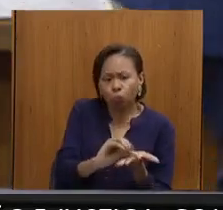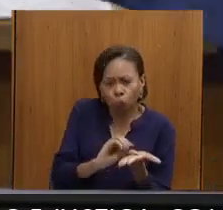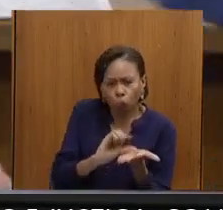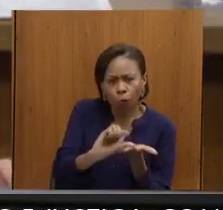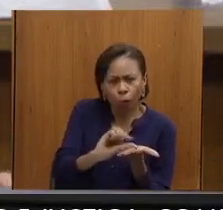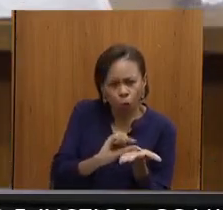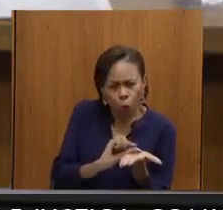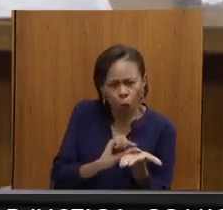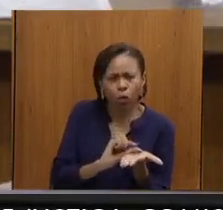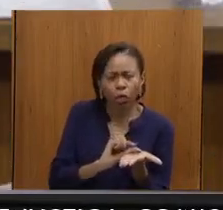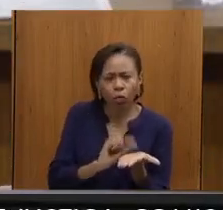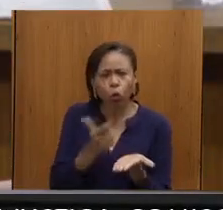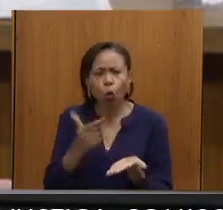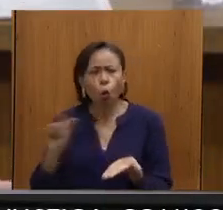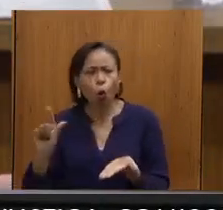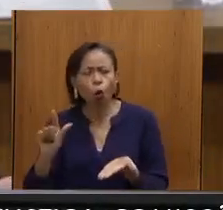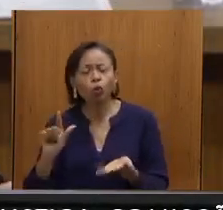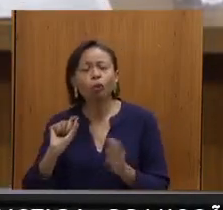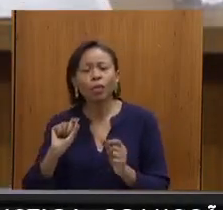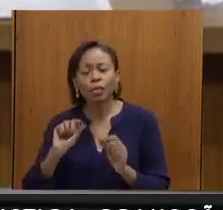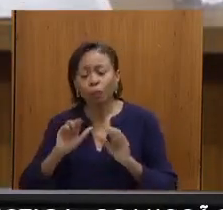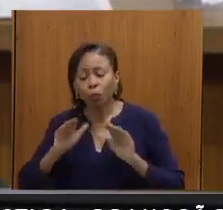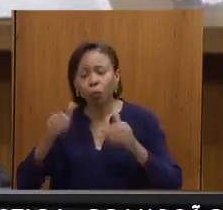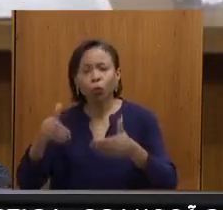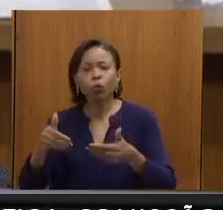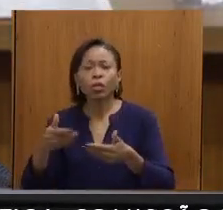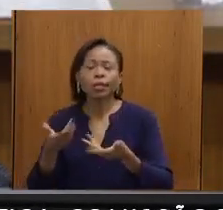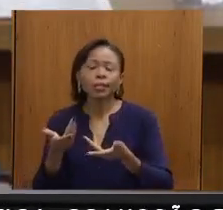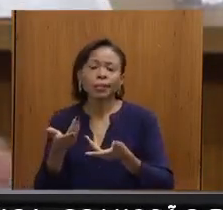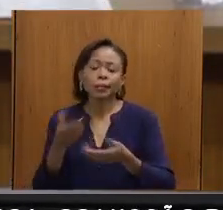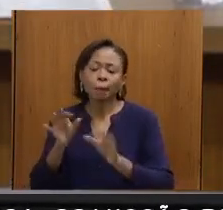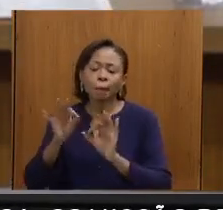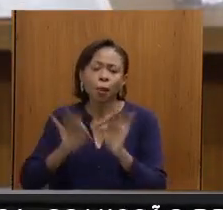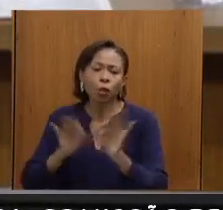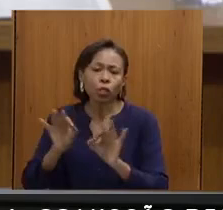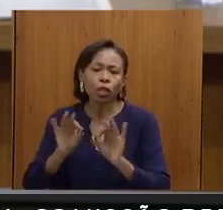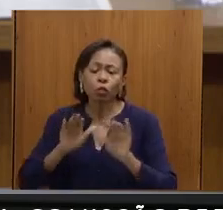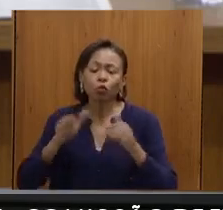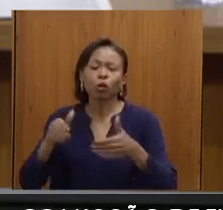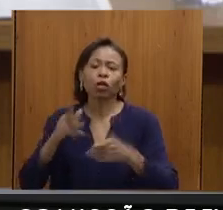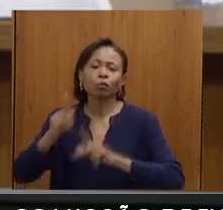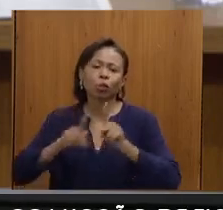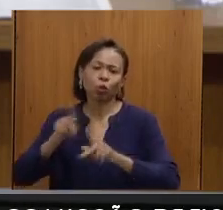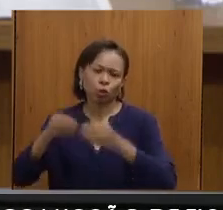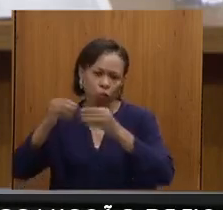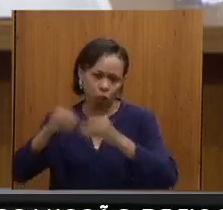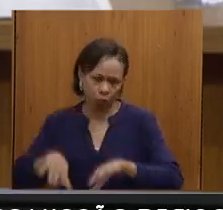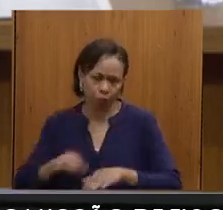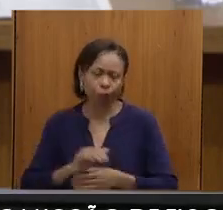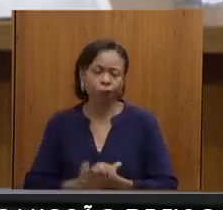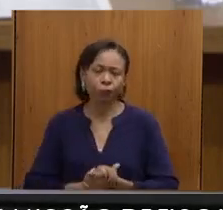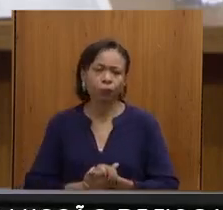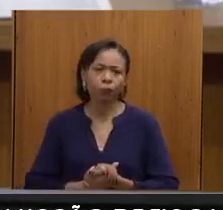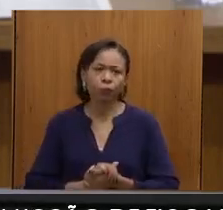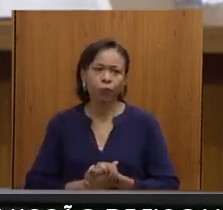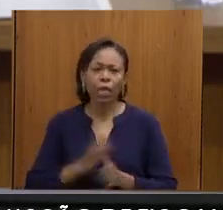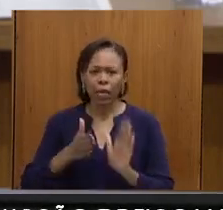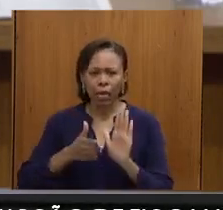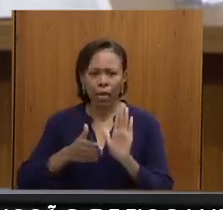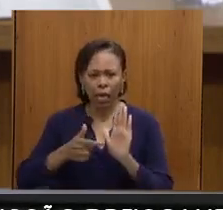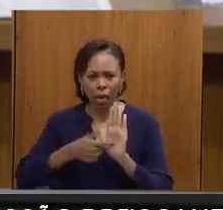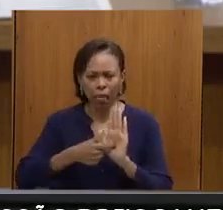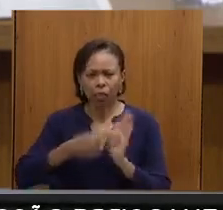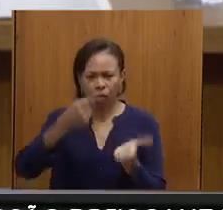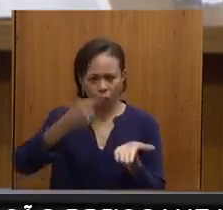para esse recurso de projetos de definição direta pelos atingidos. Consta no acordo, de maneira explícita, que